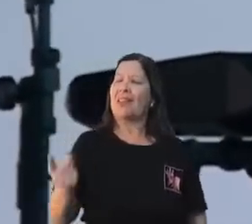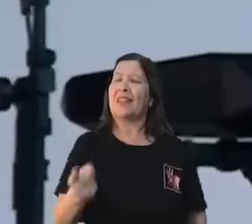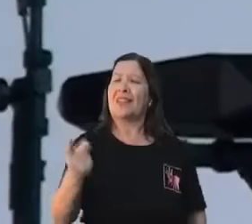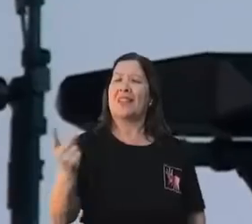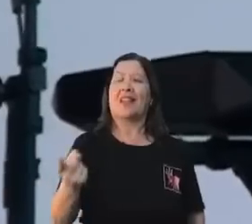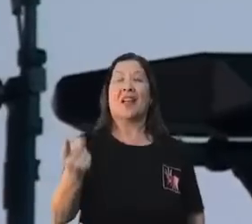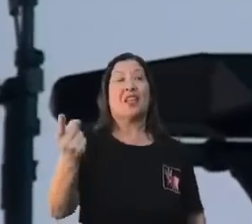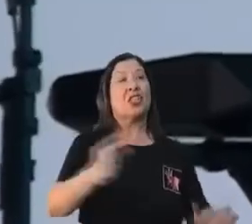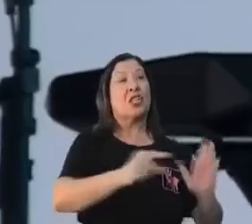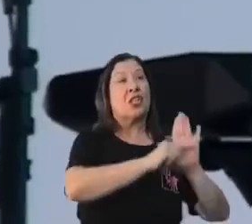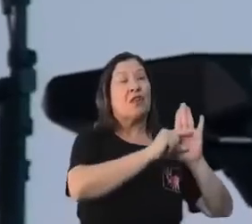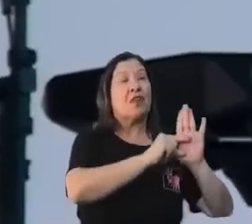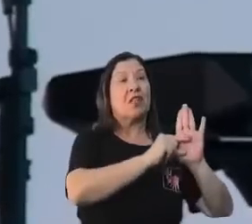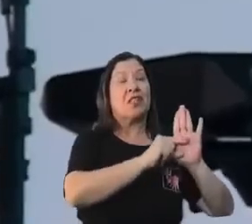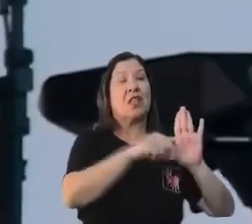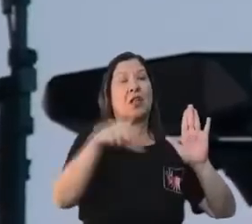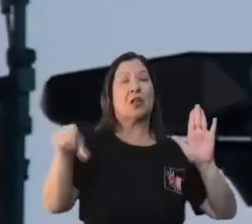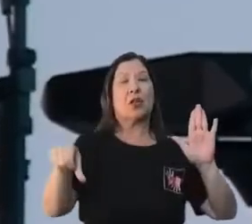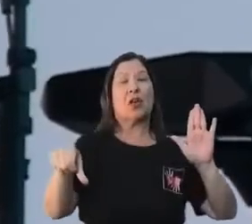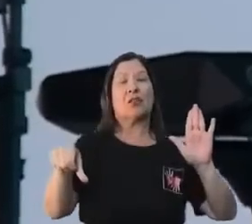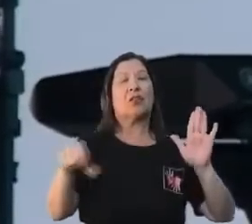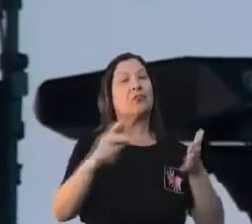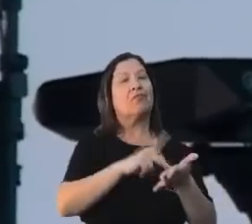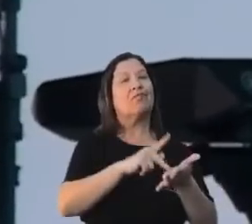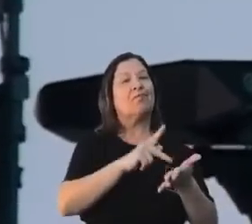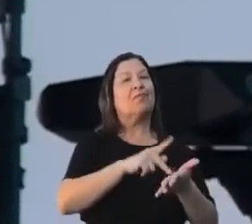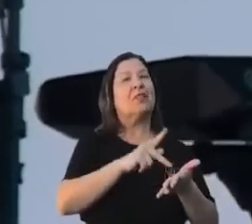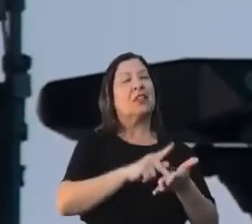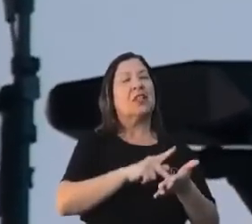comigo. Em verdade vos digo,